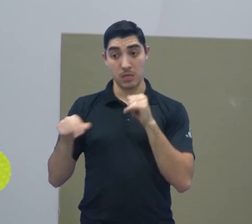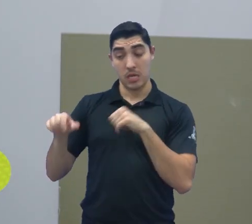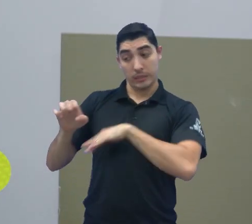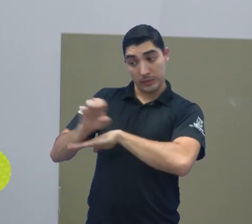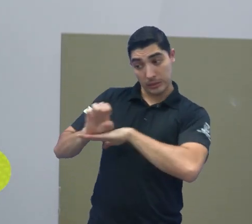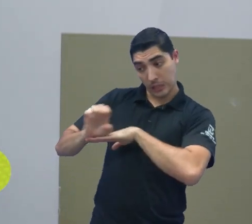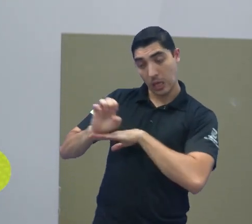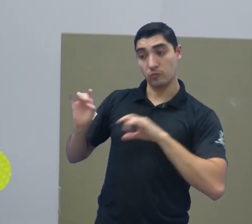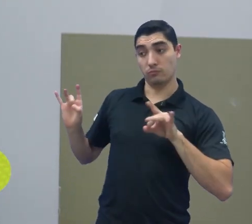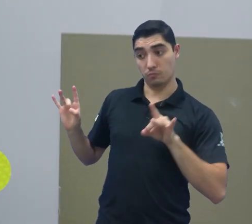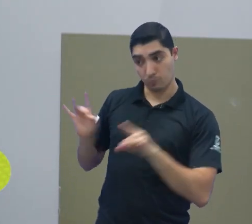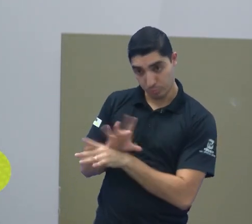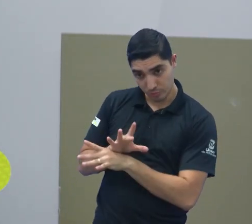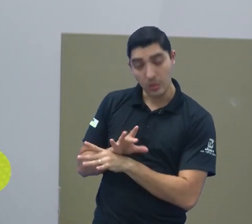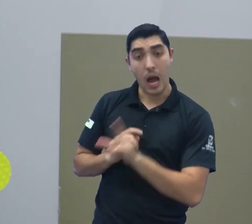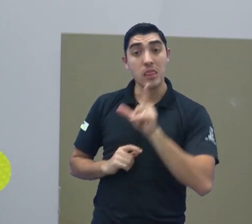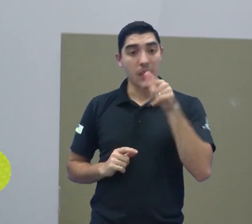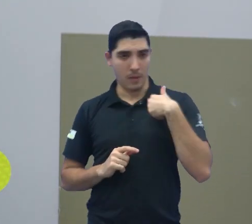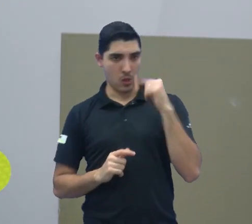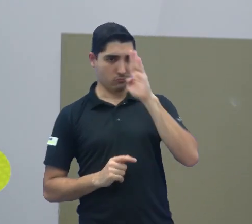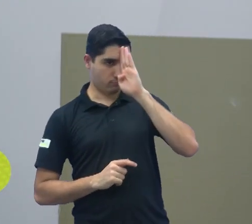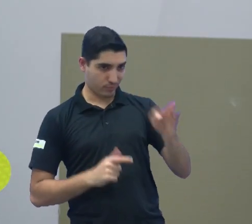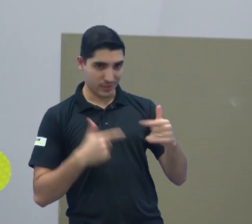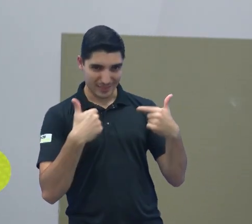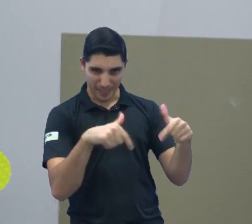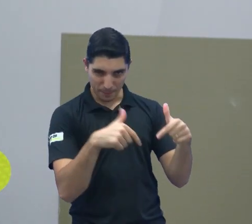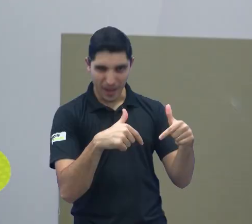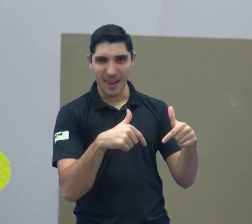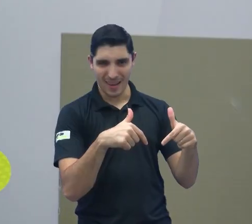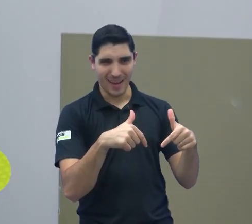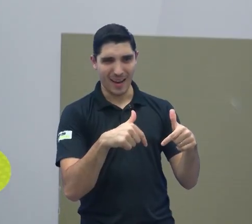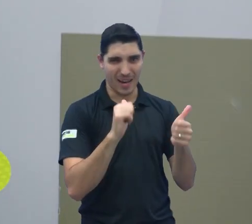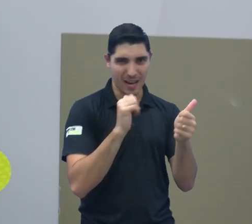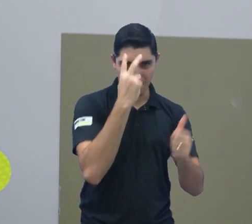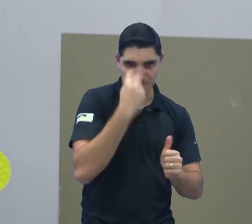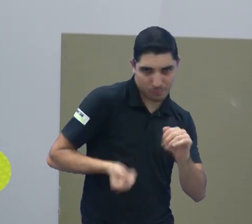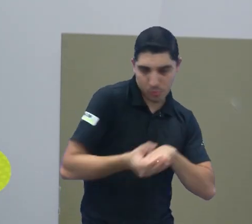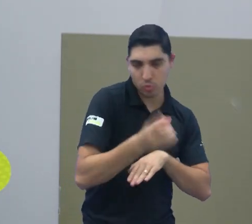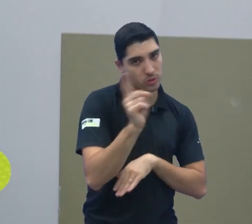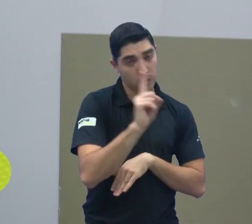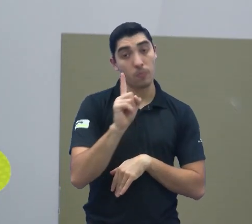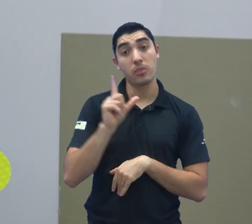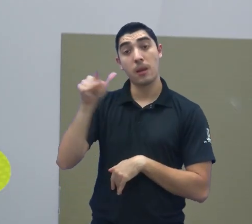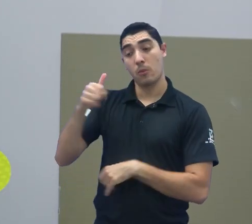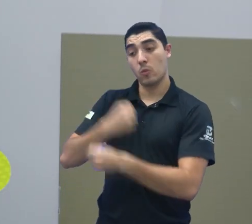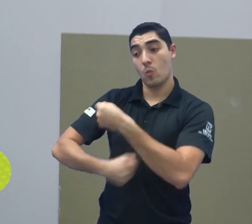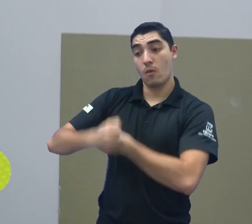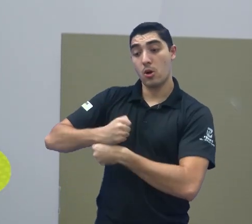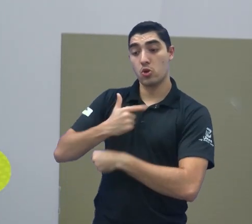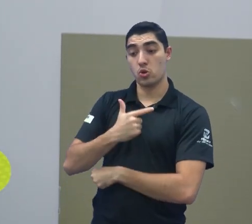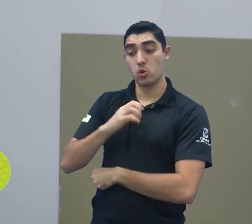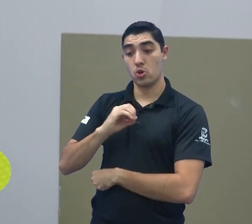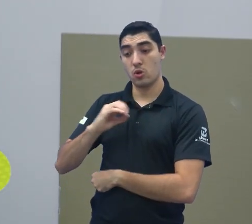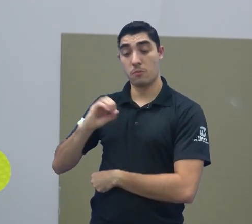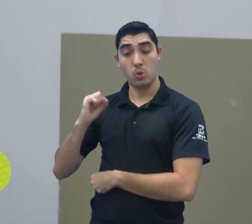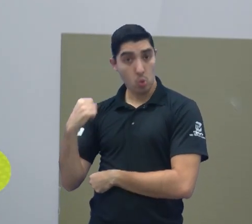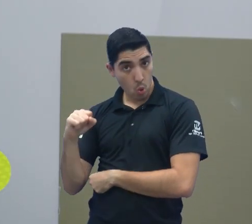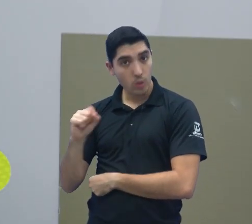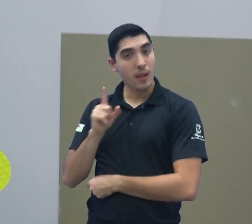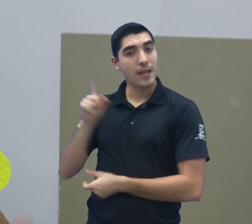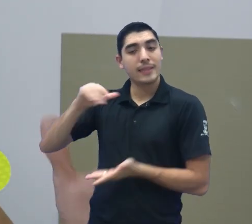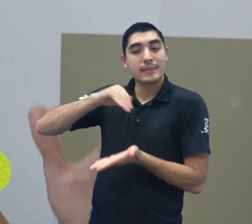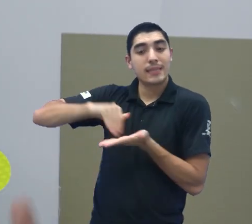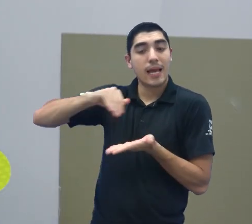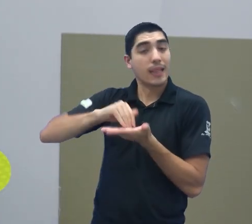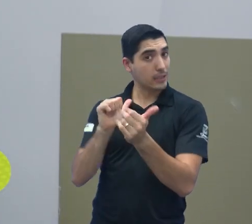bocha, vim atuar aqui na Secretaria de Esportes de São José dos Campos em 2008, com a natação para pessoas com deficiência. Então, desde lá,